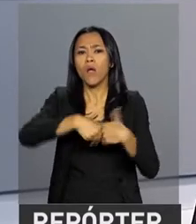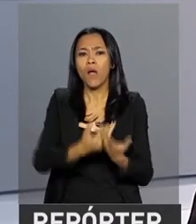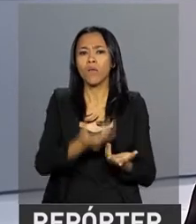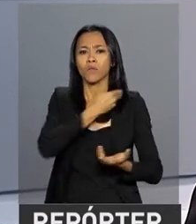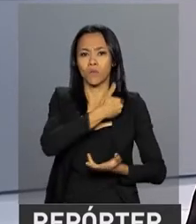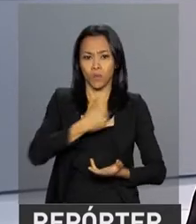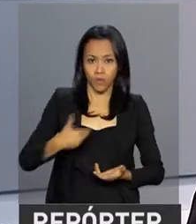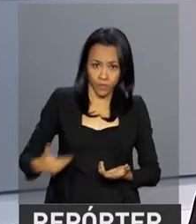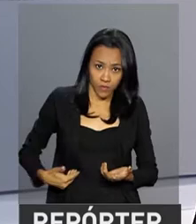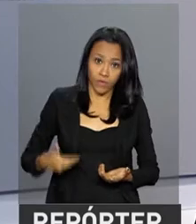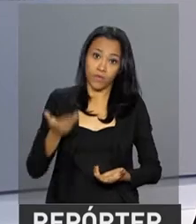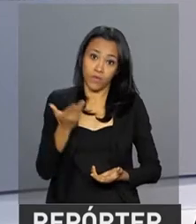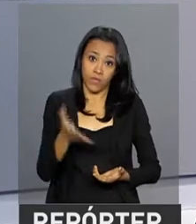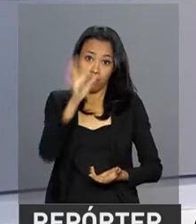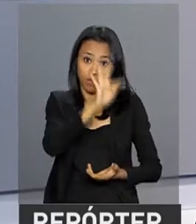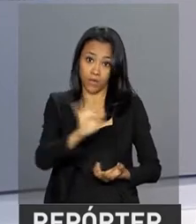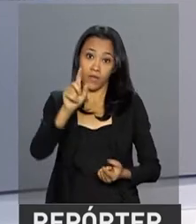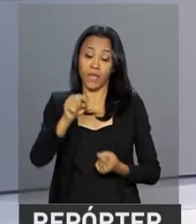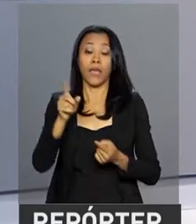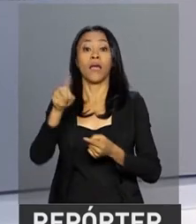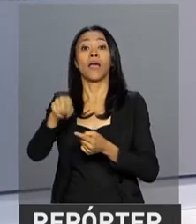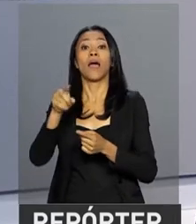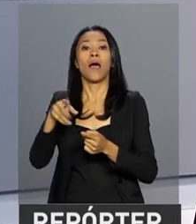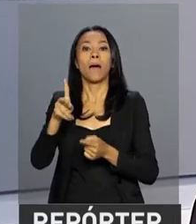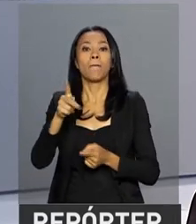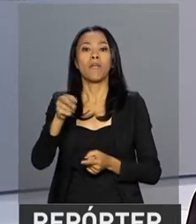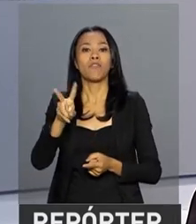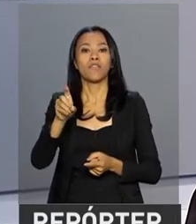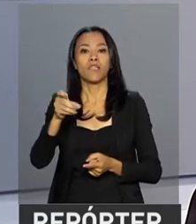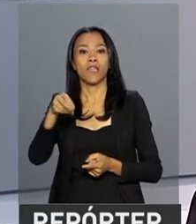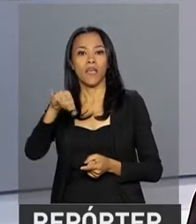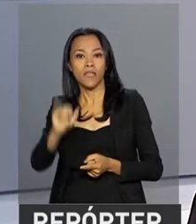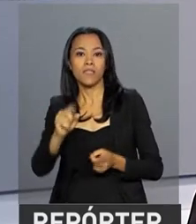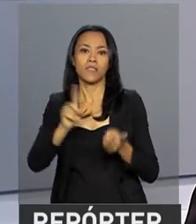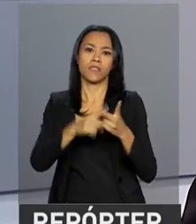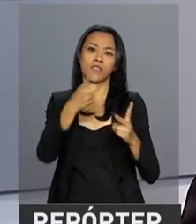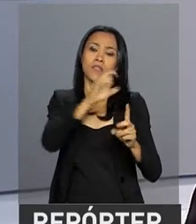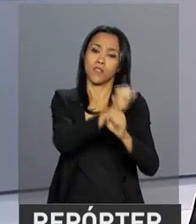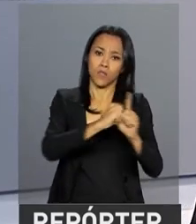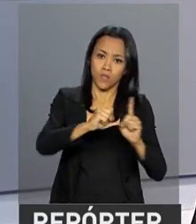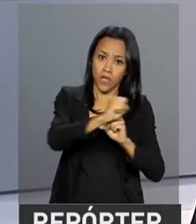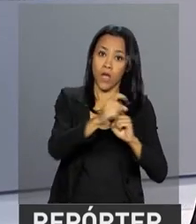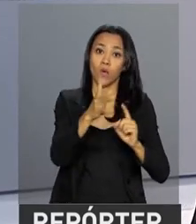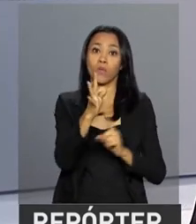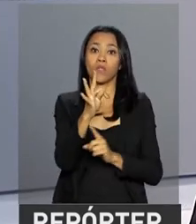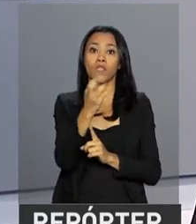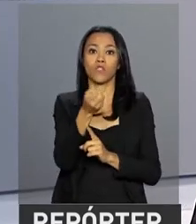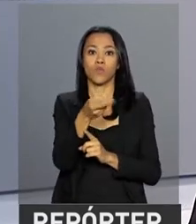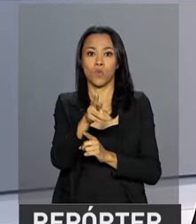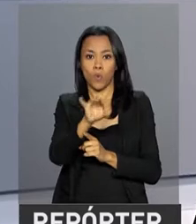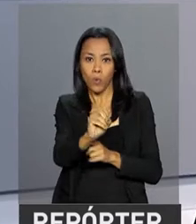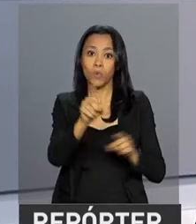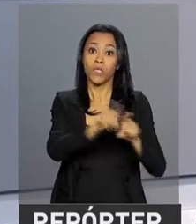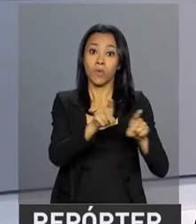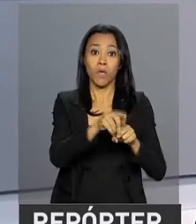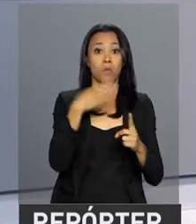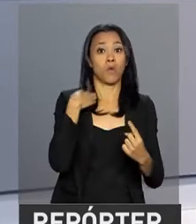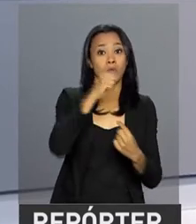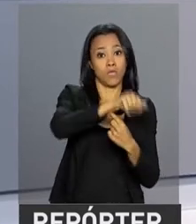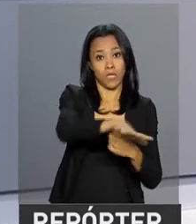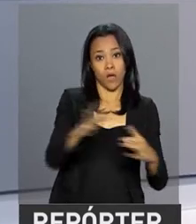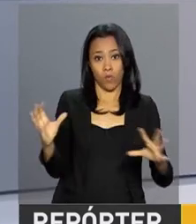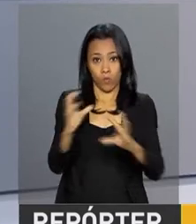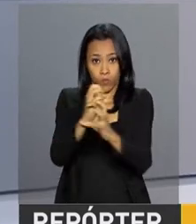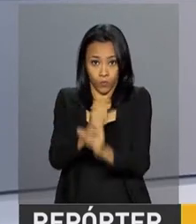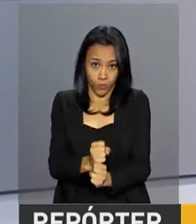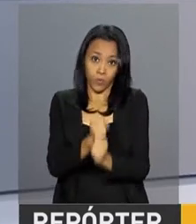central que inclui a previdência social o tesouro nacional eo banco central em outubro as contas do governo central fecharam